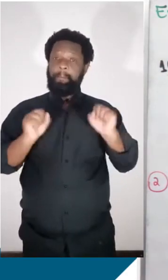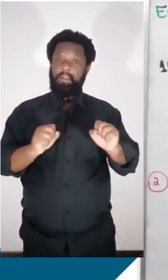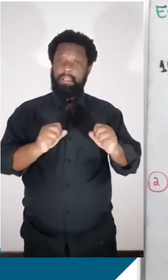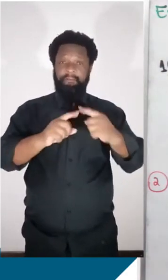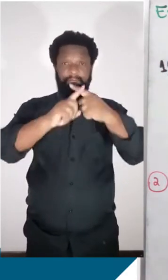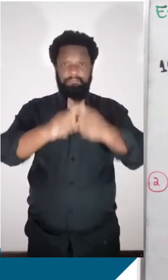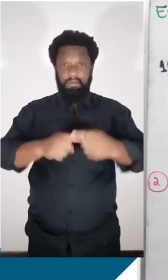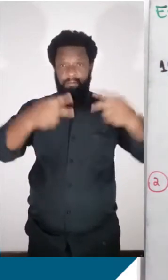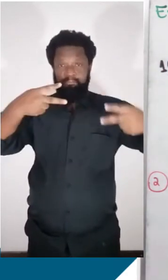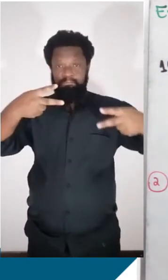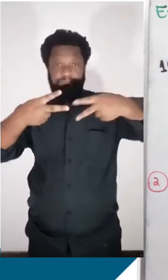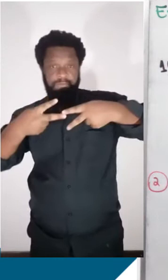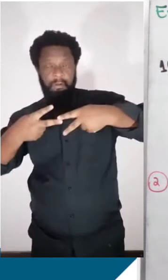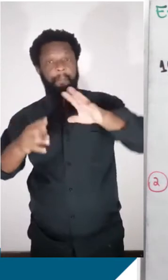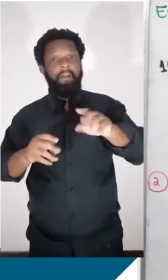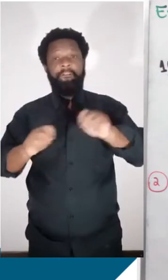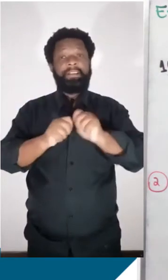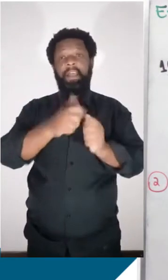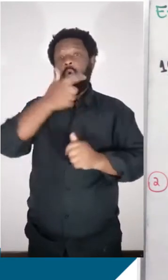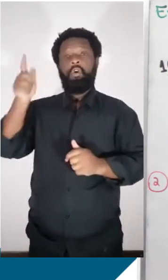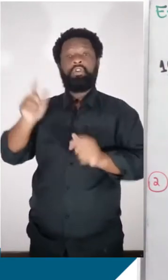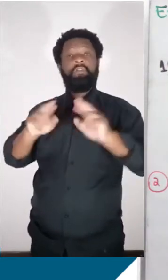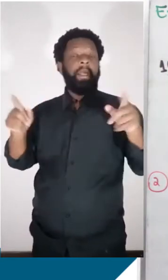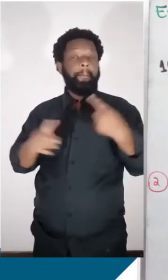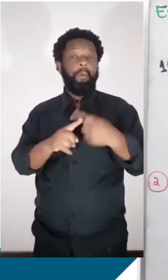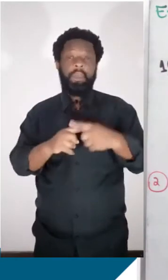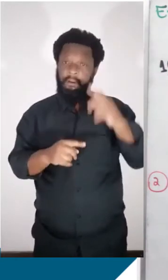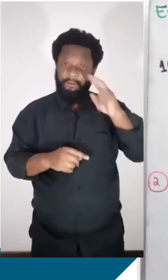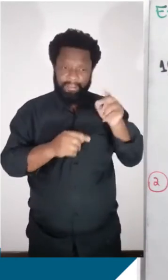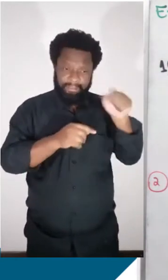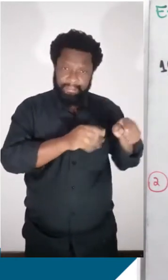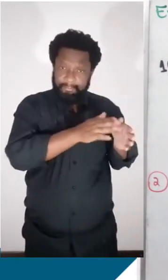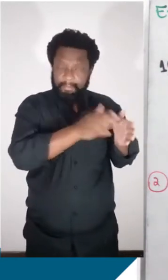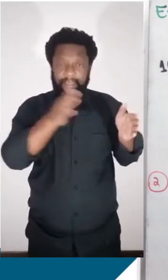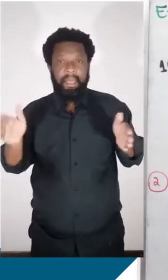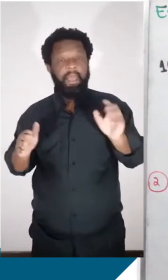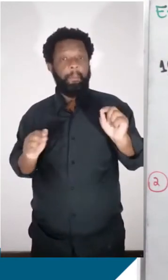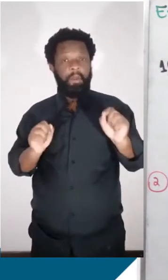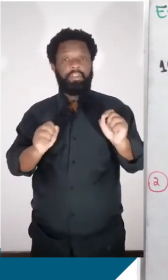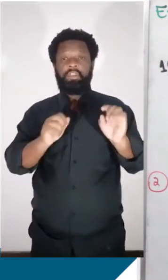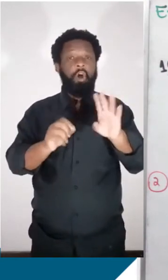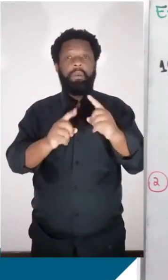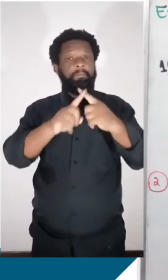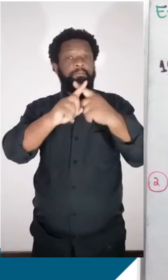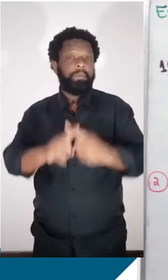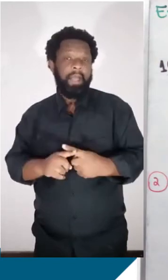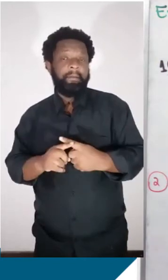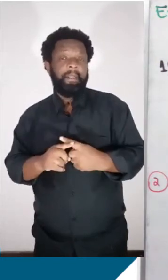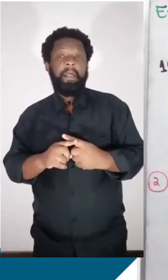Posso multiplicar cruzado para calcular isso, mas eu vou fazer de outro jeito, porque eu tô vendo que daqui para cá é só